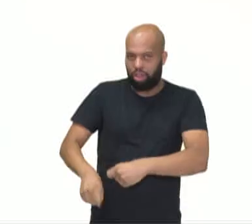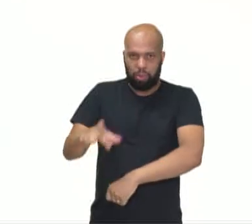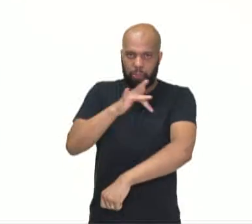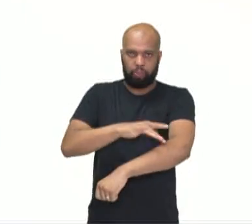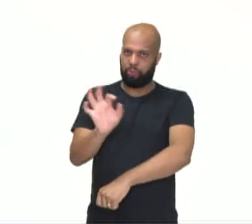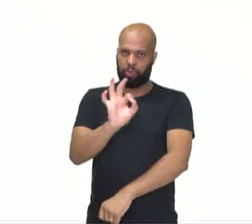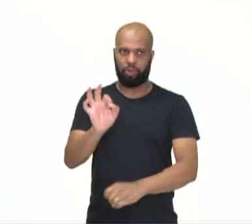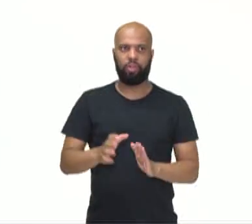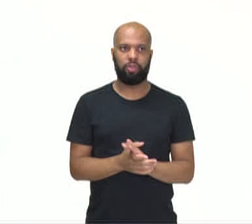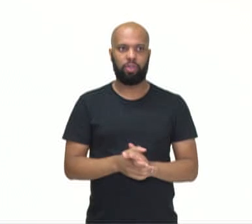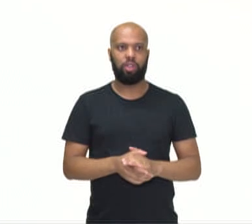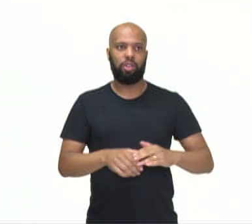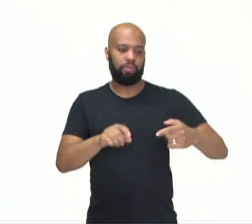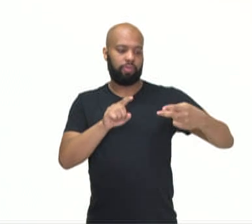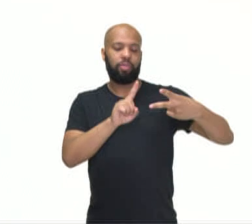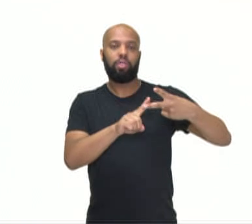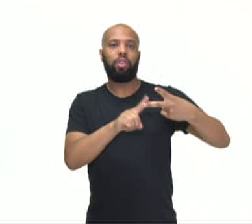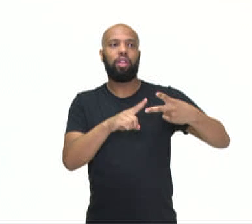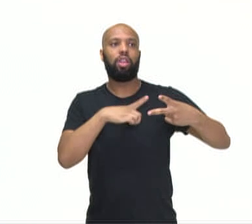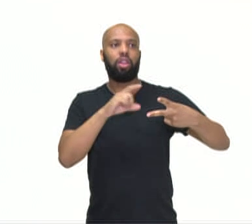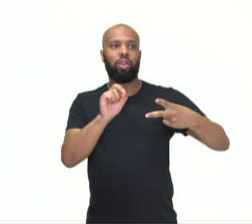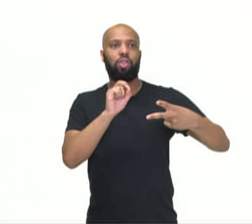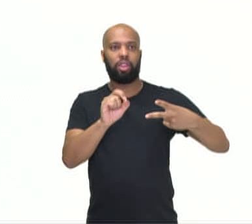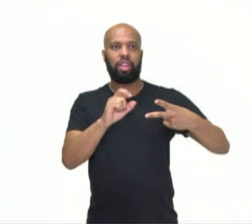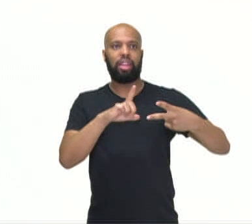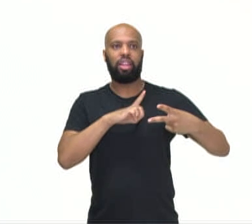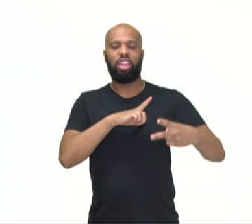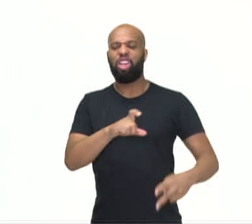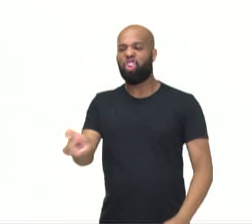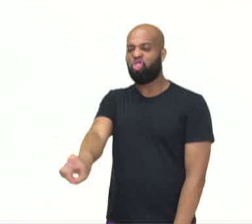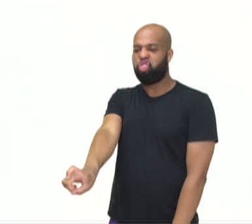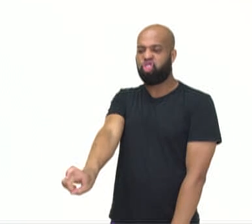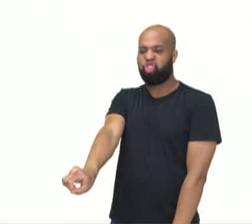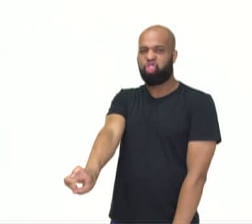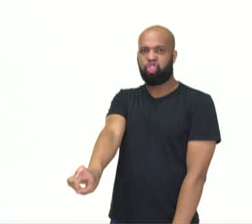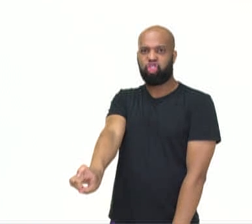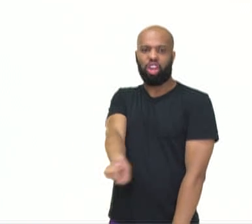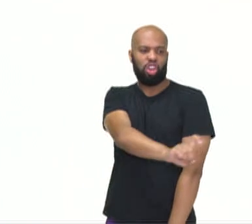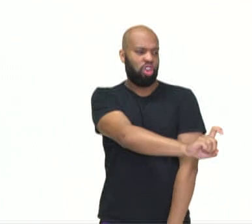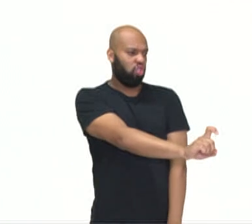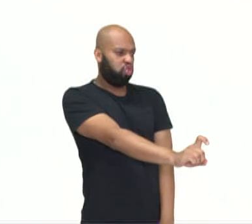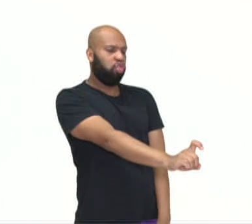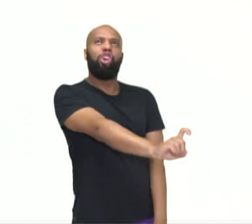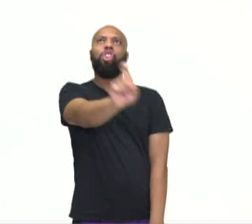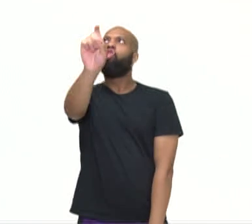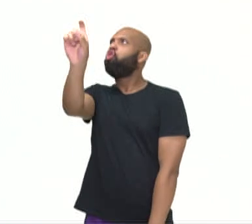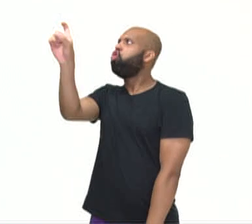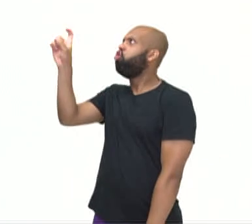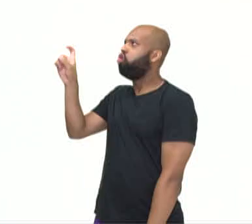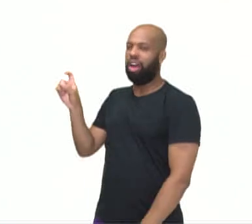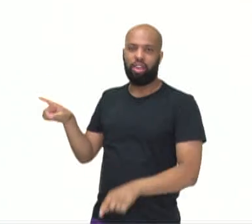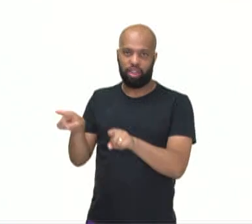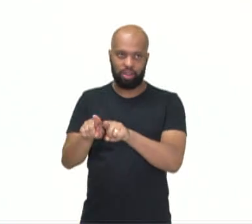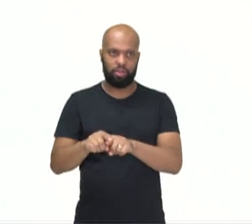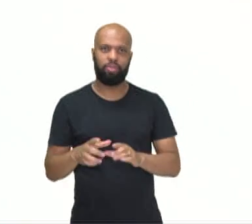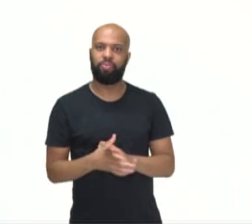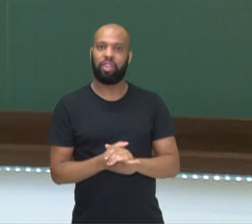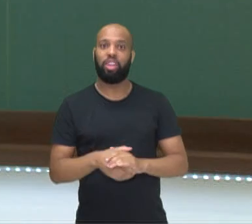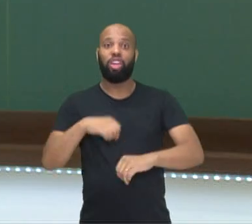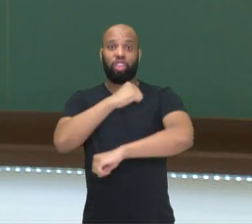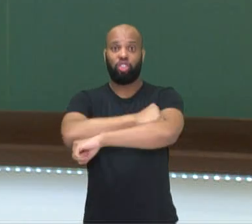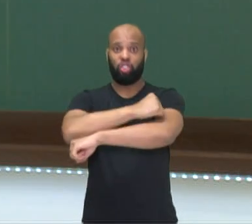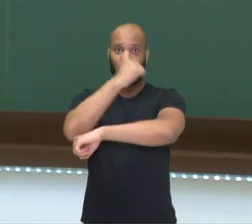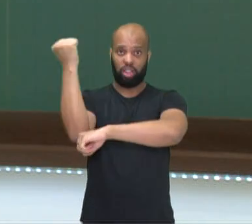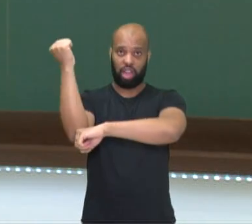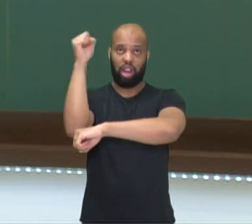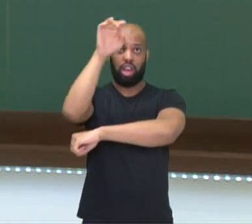O uso de inseticidas, então aqui é a questão da eliminação do mosquito propriamente dito. Telas nas janelas,